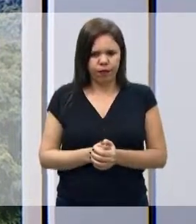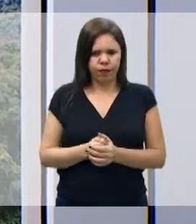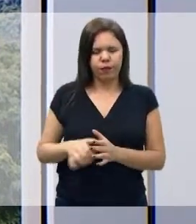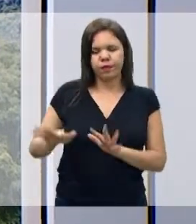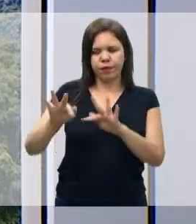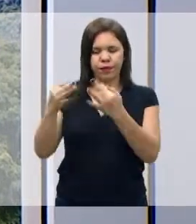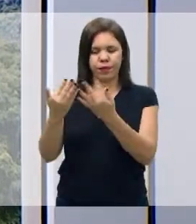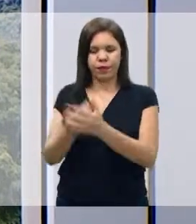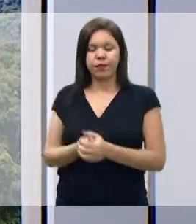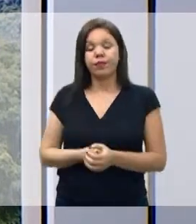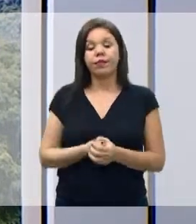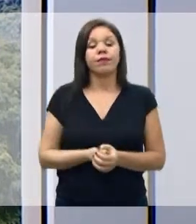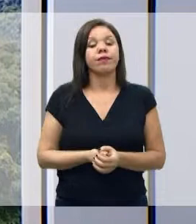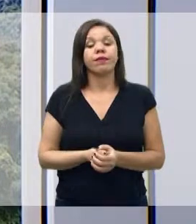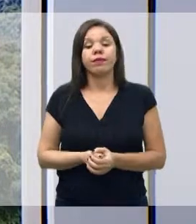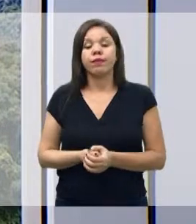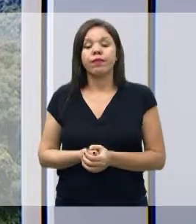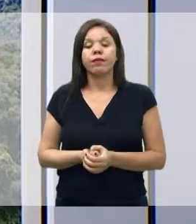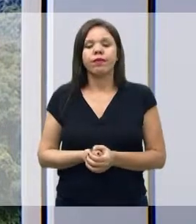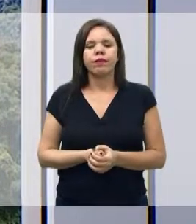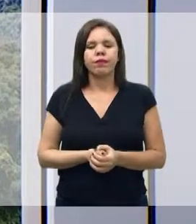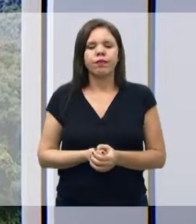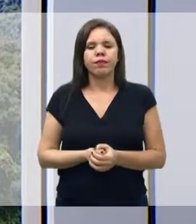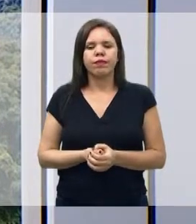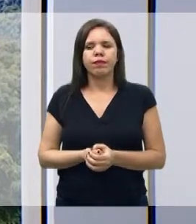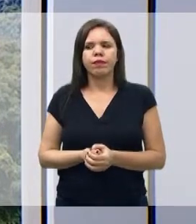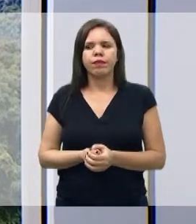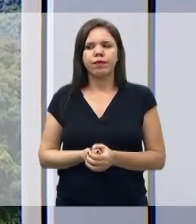ambiente familiar, né? Aliás,